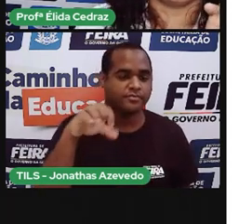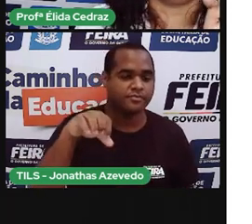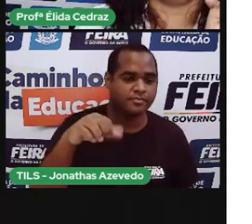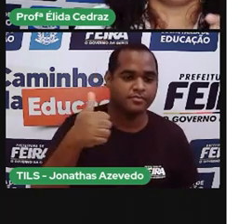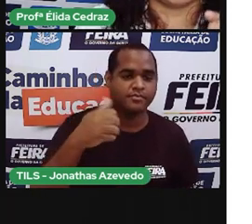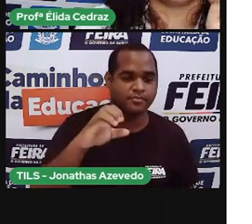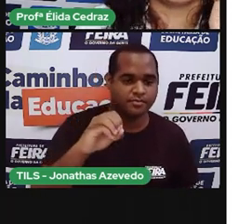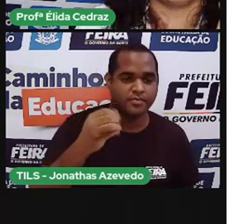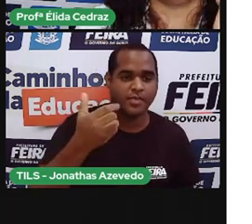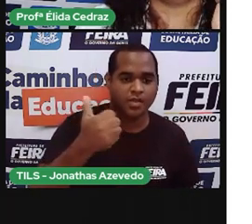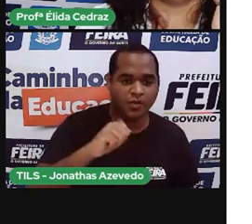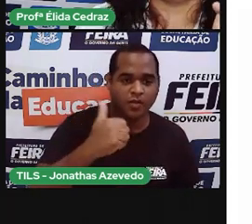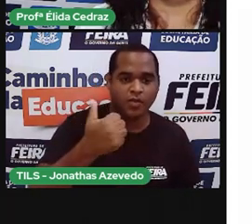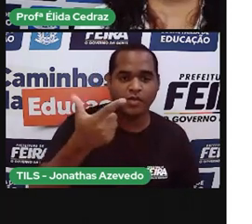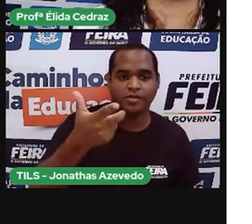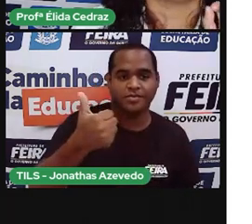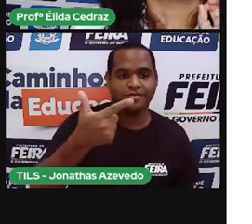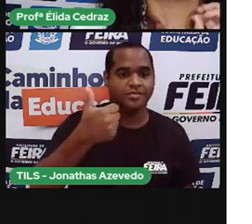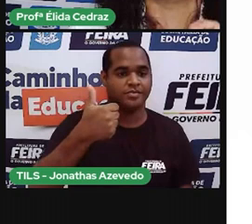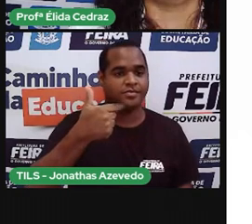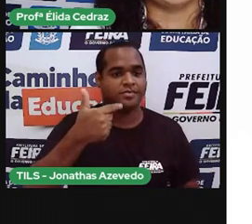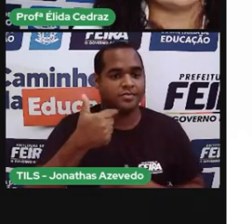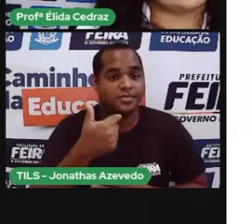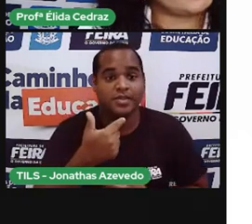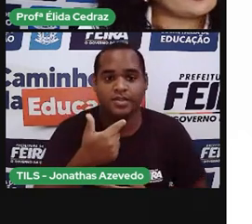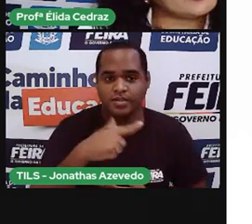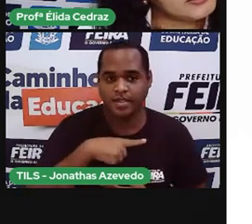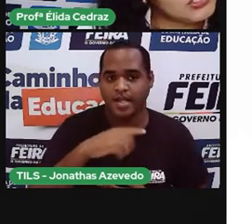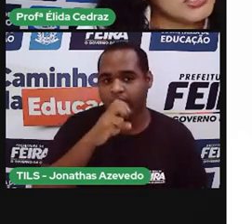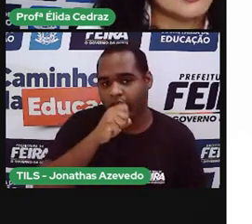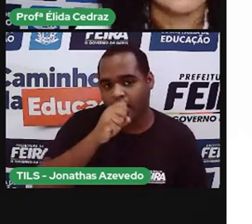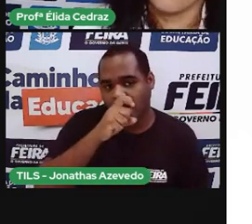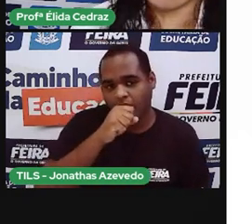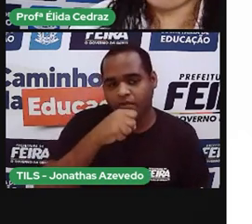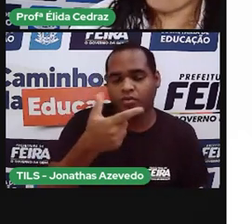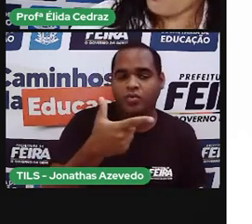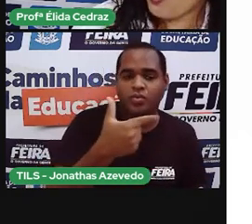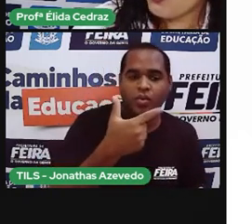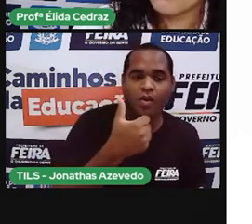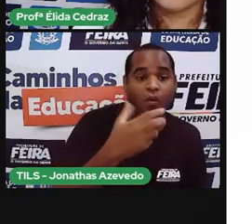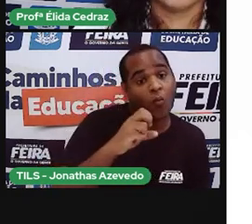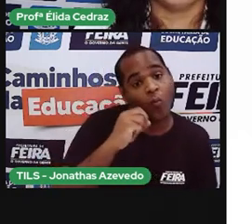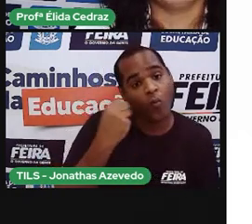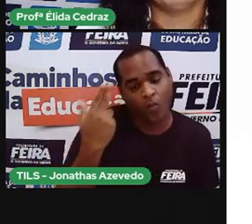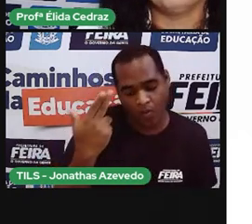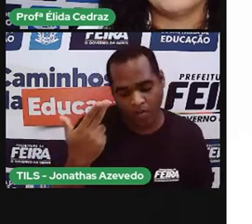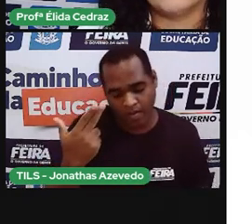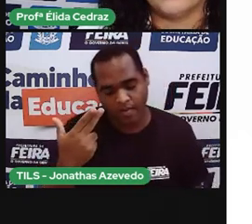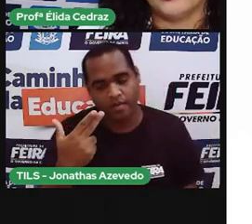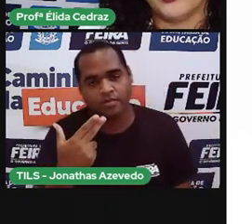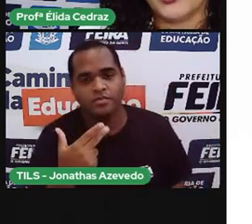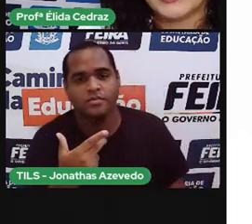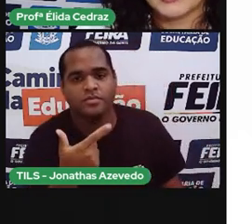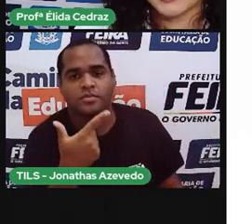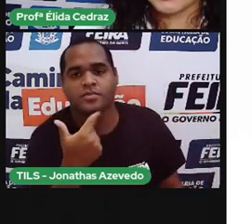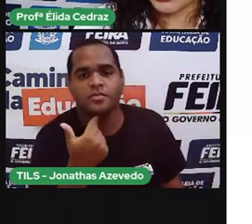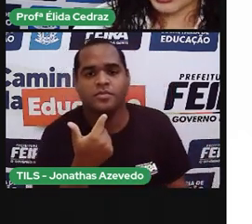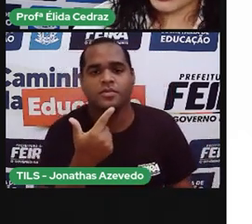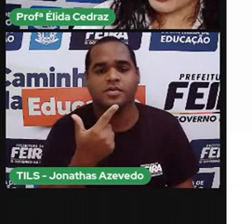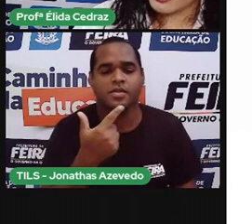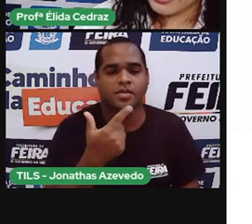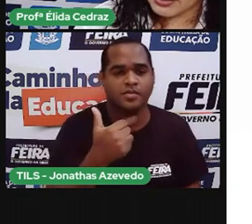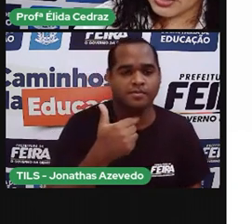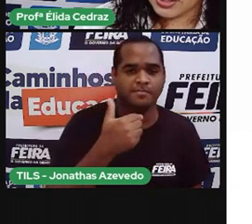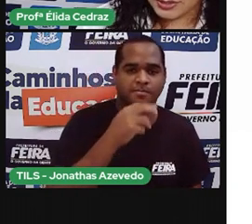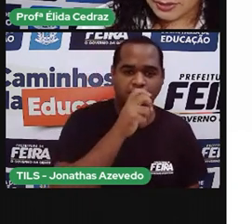8, 9, 10, 11, 12. 12 laranjas ou uma dúzia